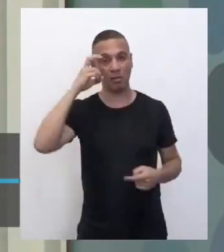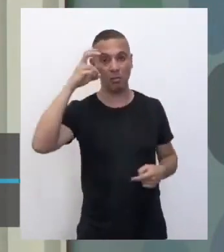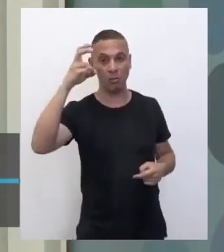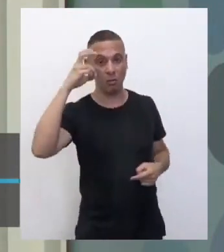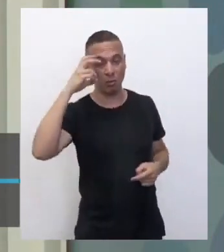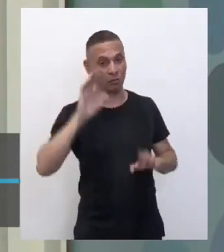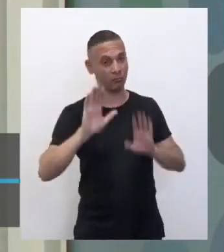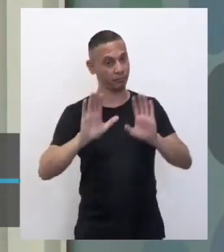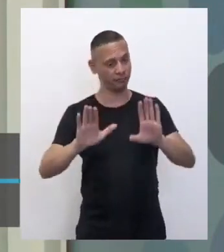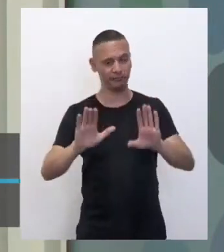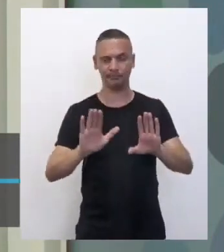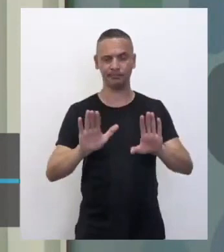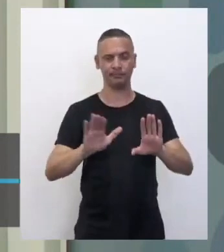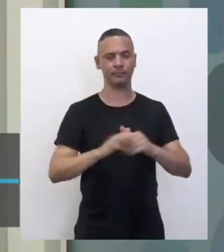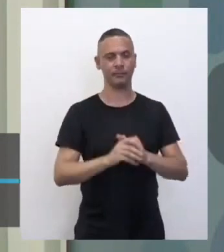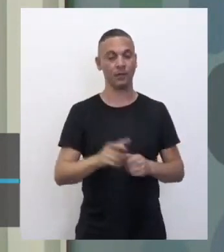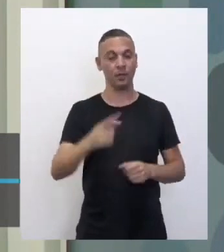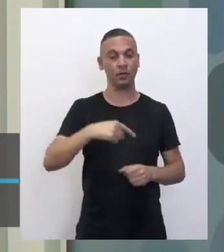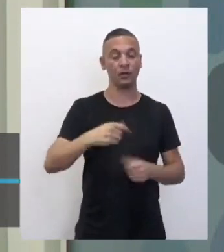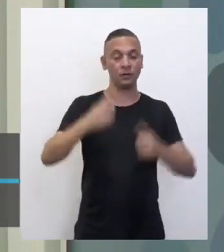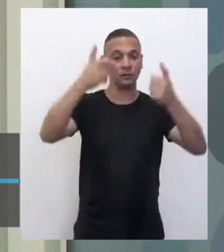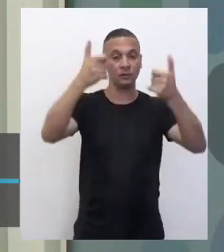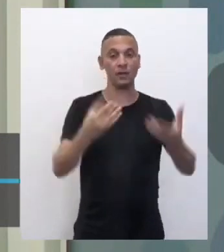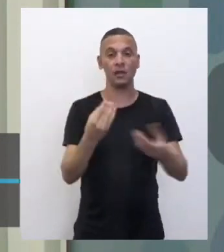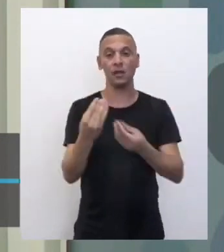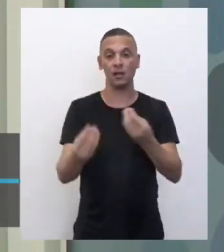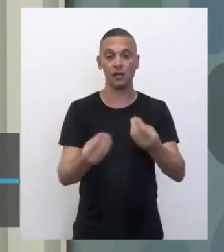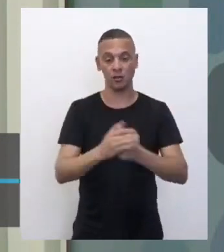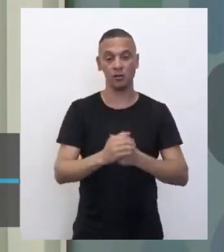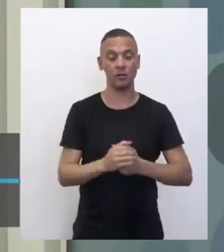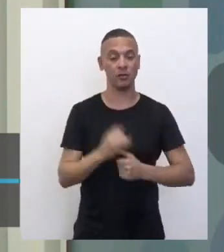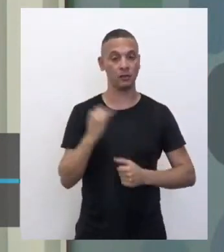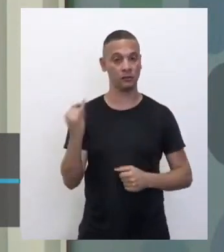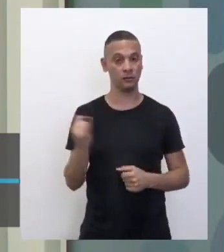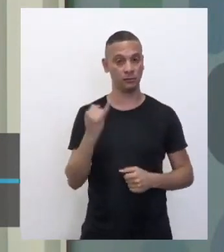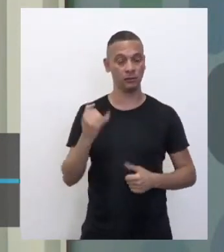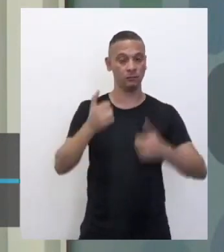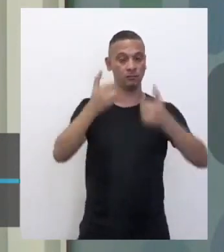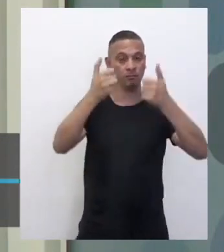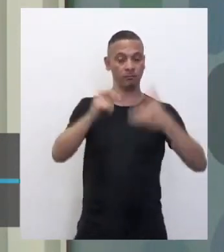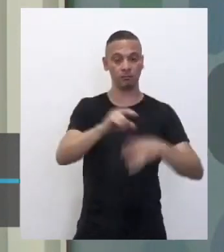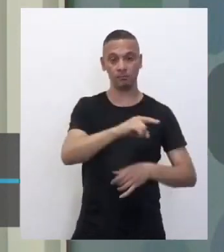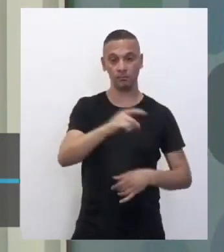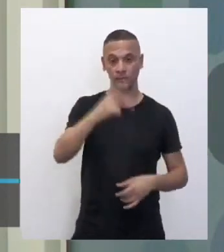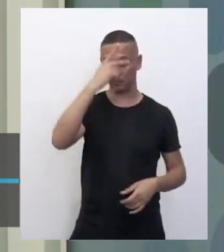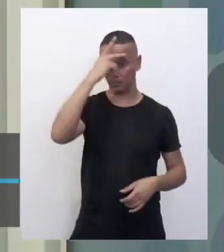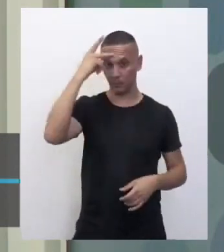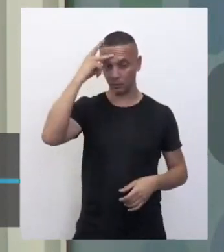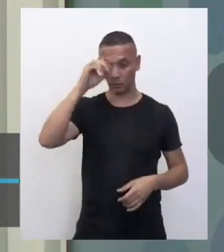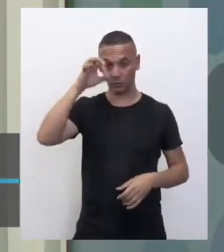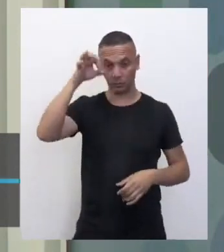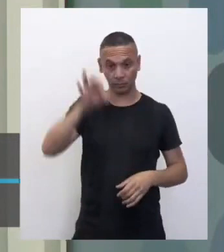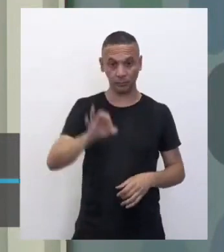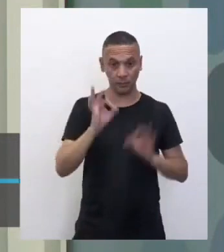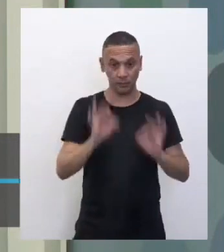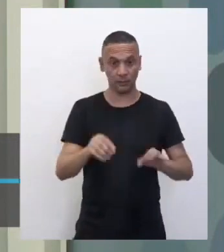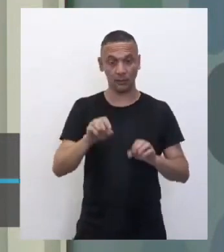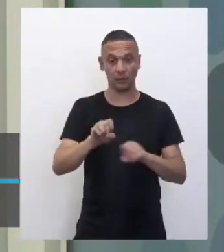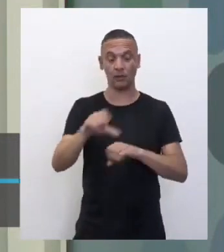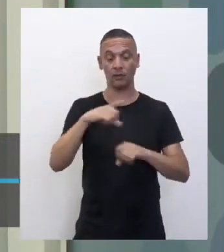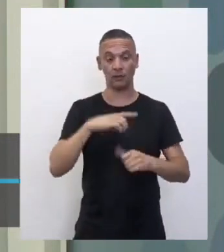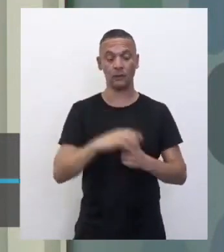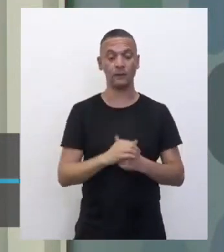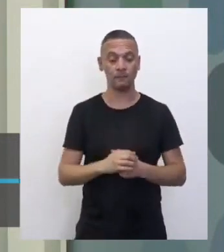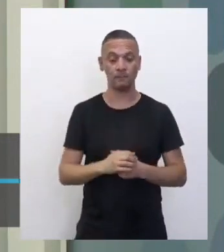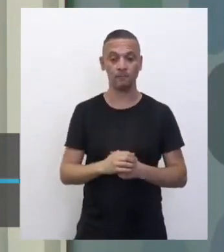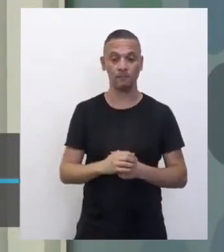que foi aprendido, gente. O que a gente pode pontuar sobre isso? Eu acho que foi uma colocação importante para que eu traga aqui na nossa aula. A